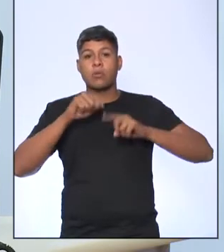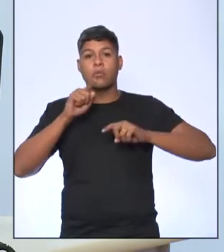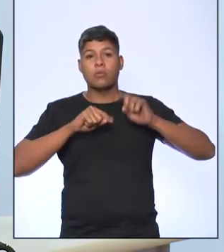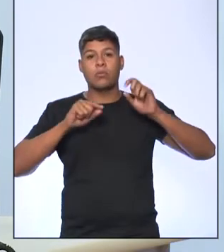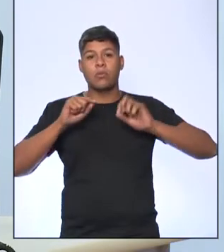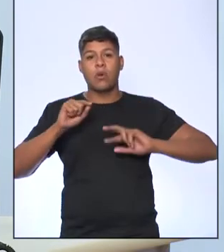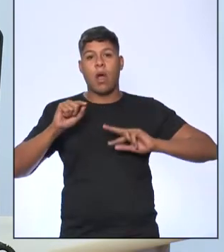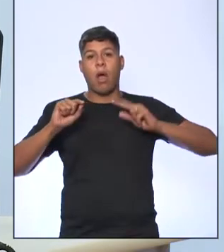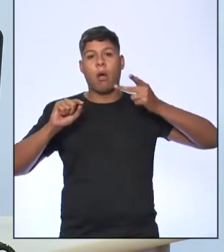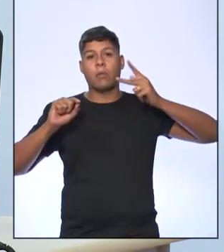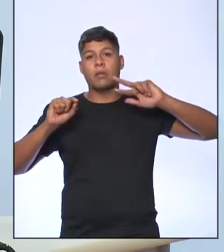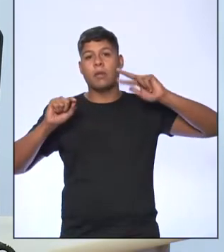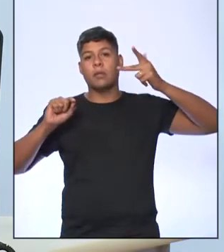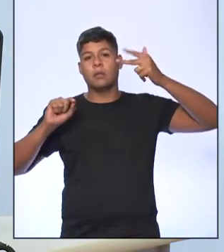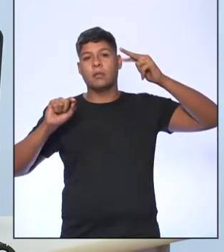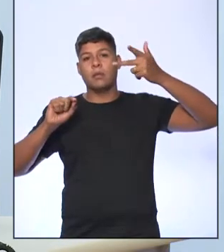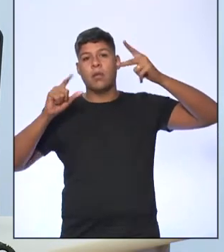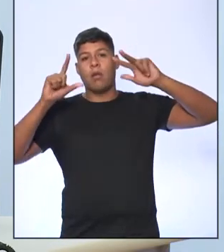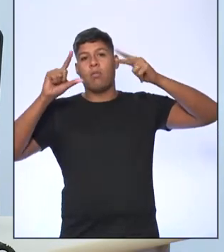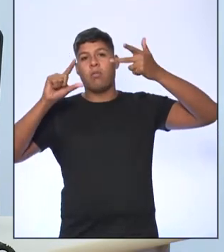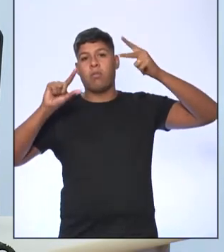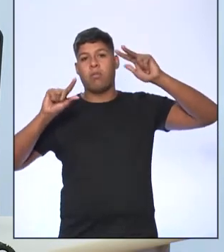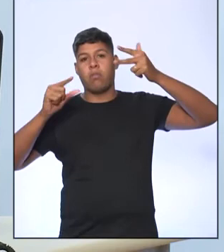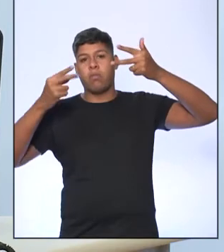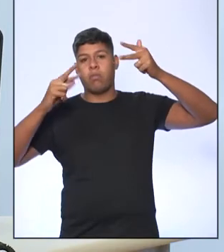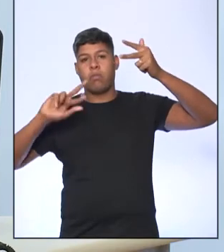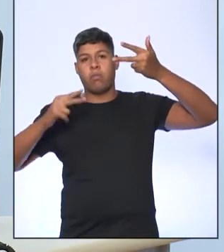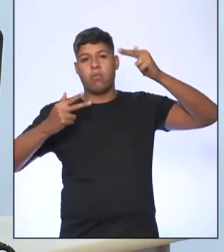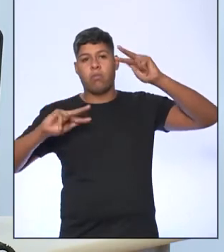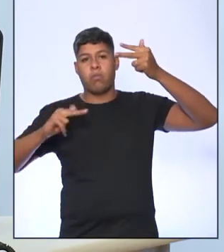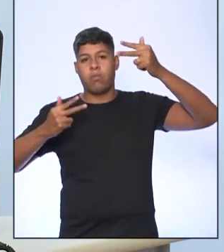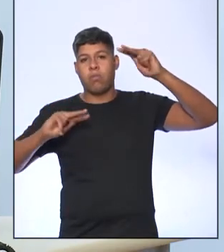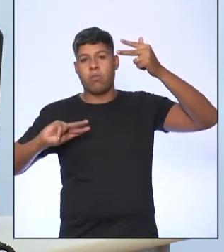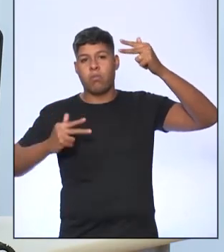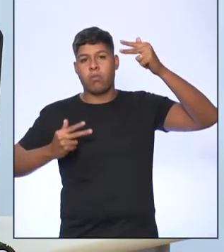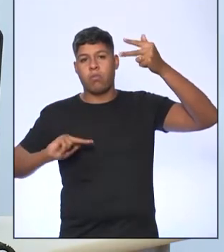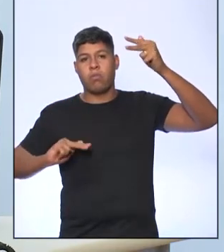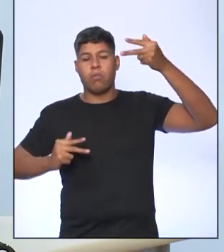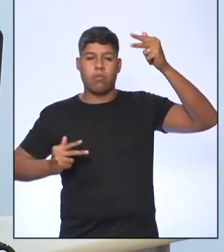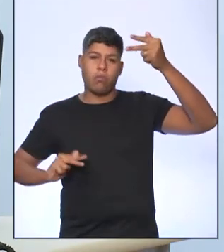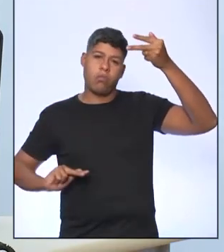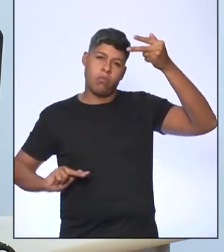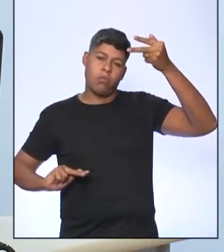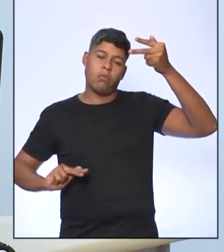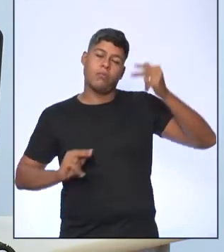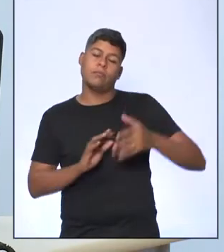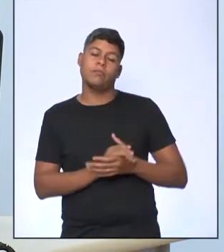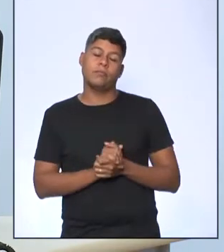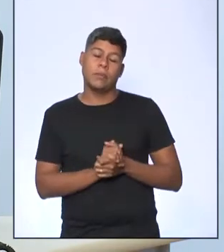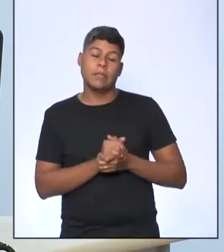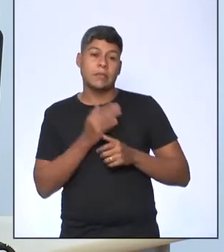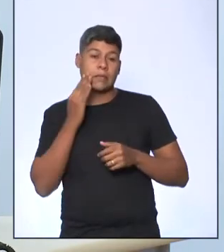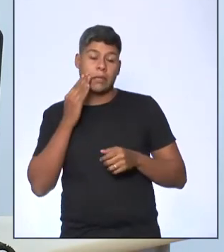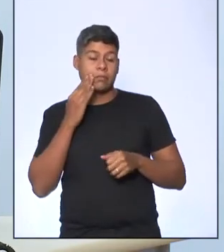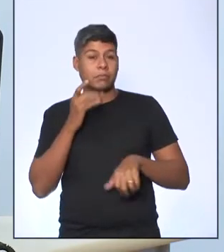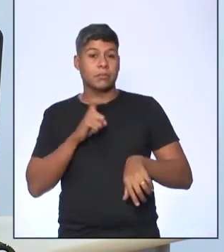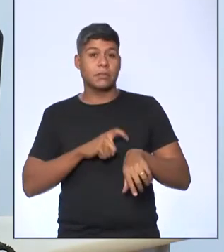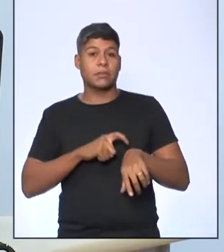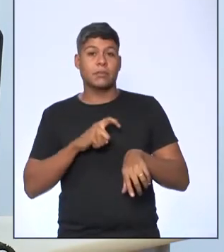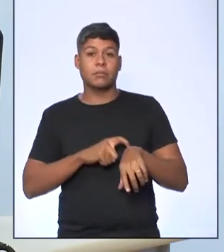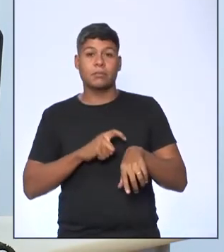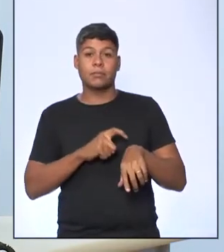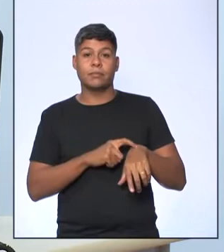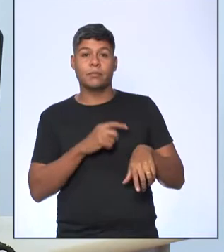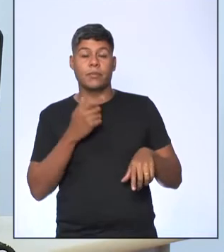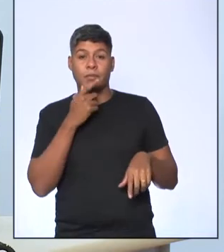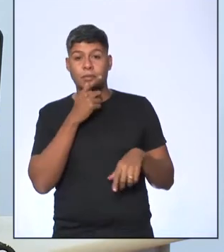vai aumentando. O reagente vai diminuindo, o produto vai aumentando. O reagente vai diminuindo, o produto vai aumentando. Vai chegar uma hora que a